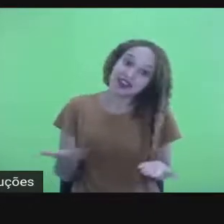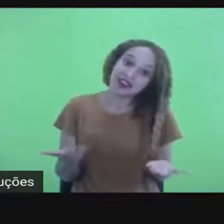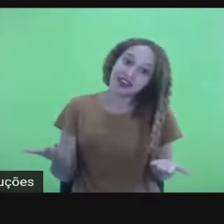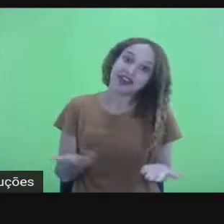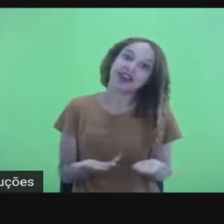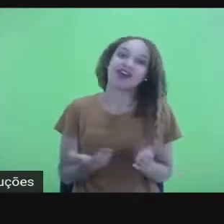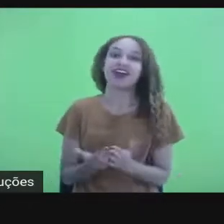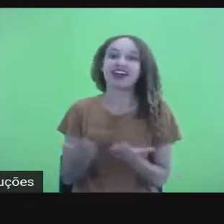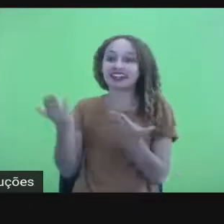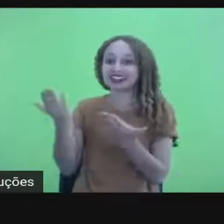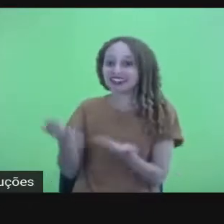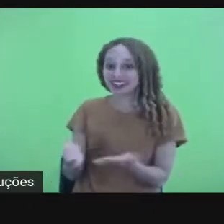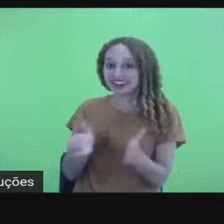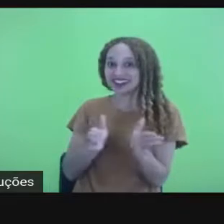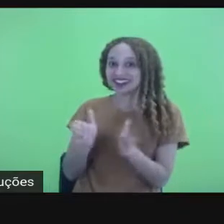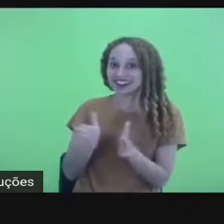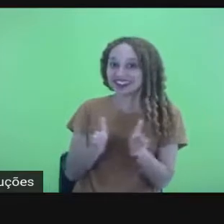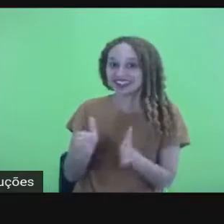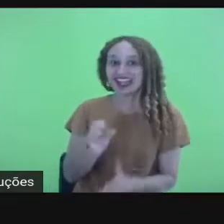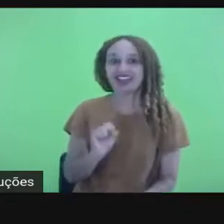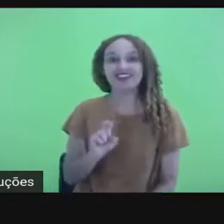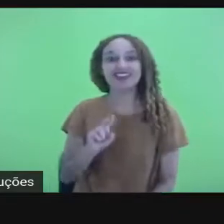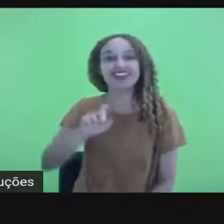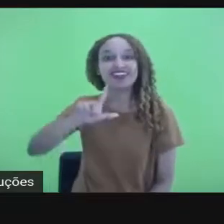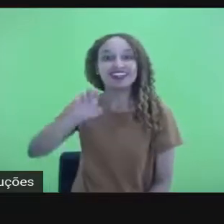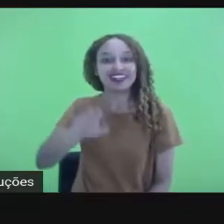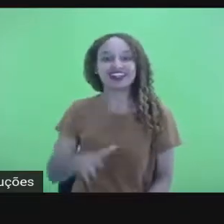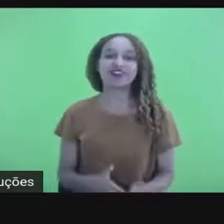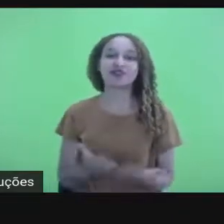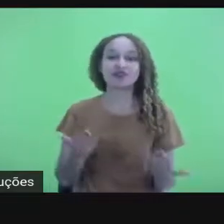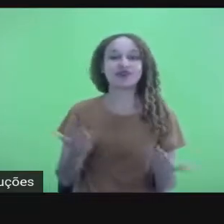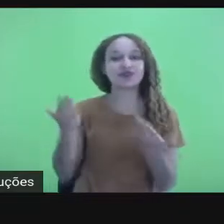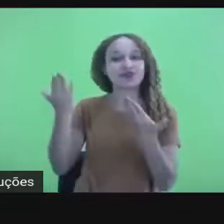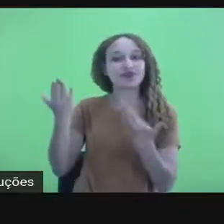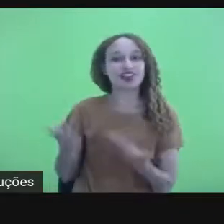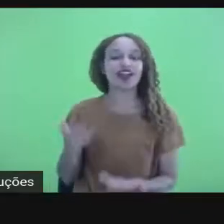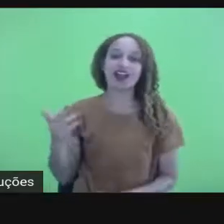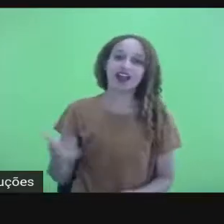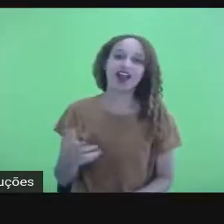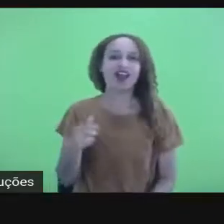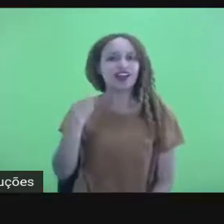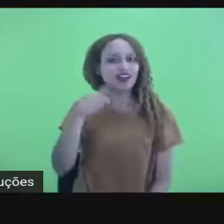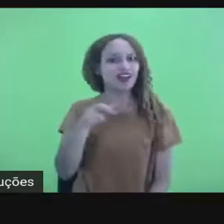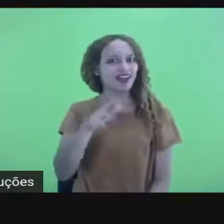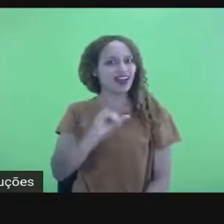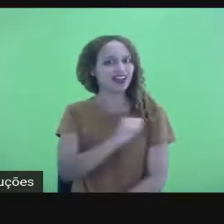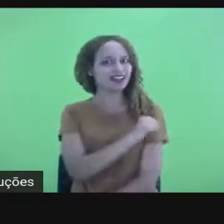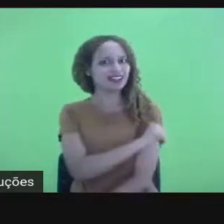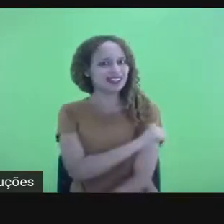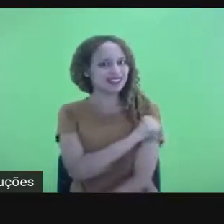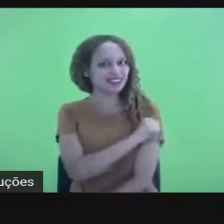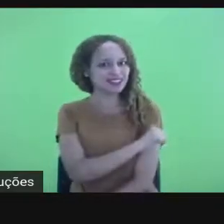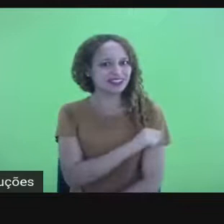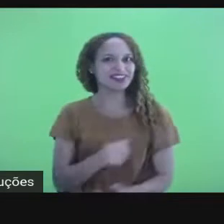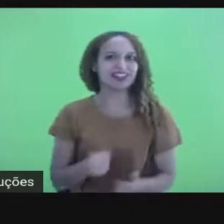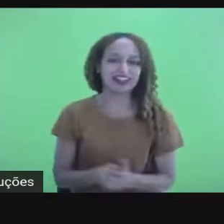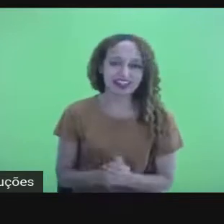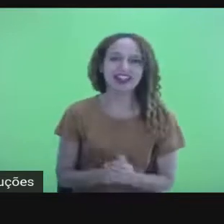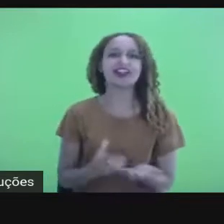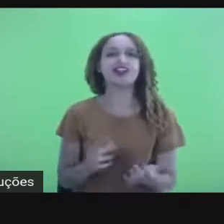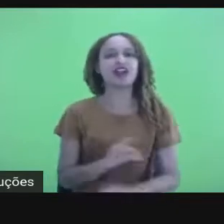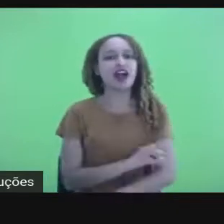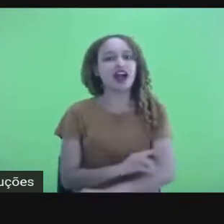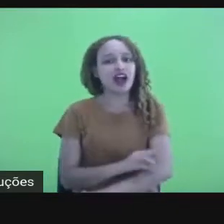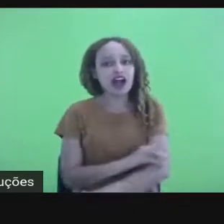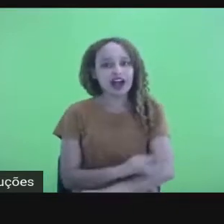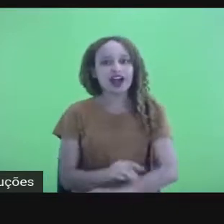nossa mediadora, que é a Suelen Neves. Suelen Neves é carioca, graduando em Arquitetura e Urbanismo pela Universidade Federal do Rio